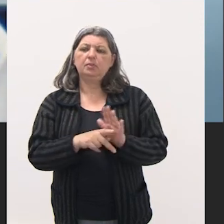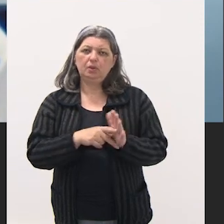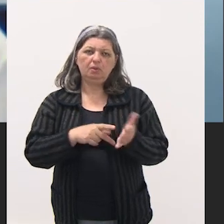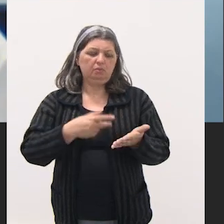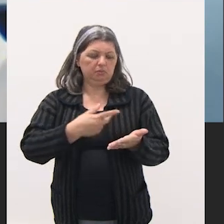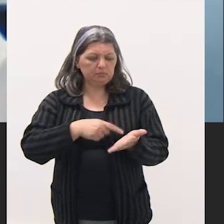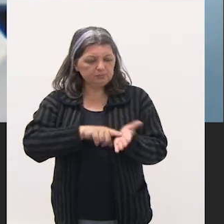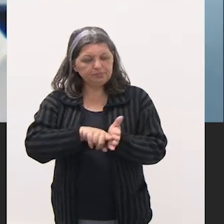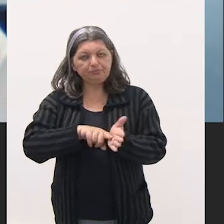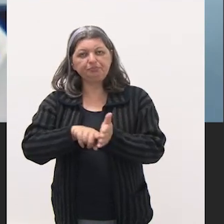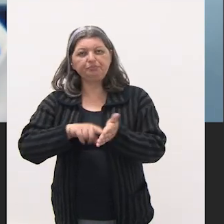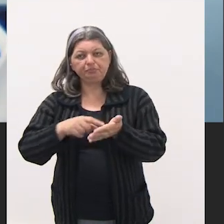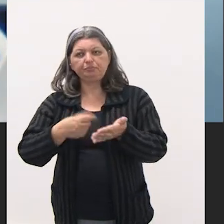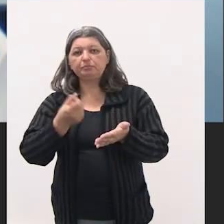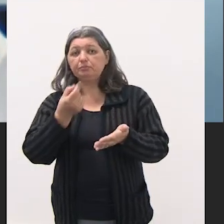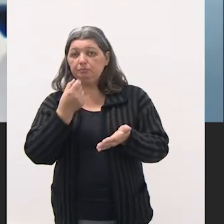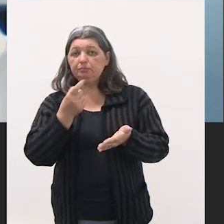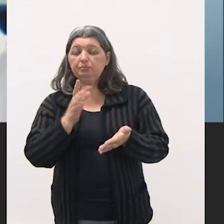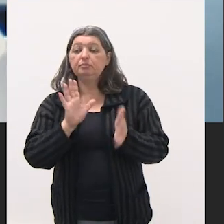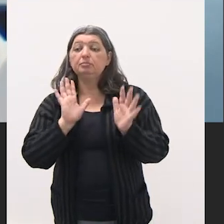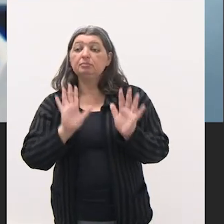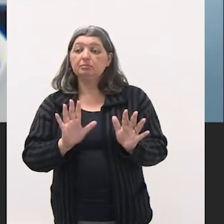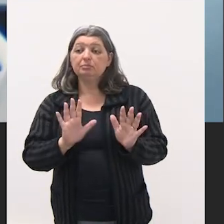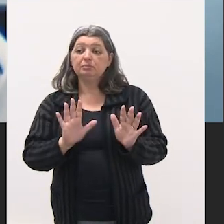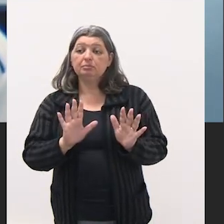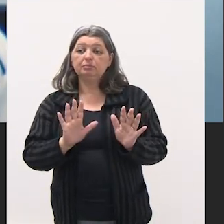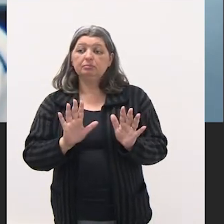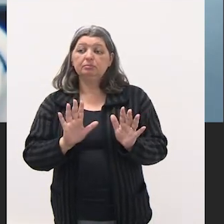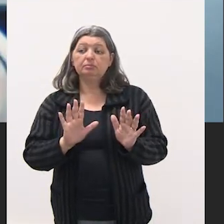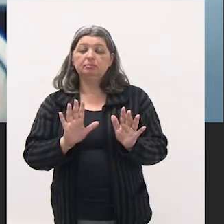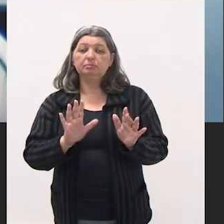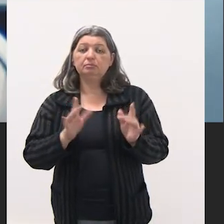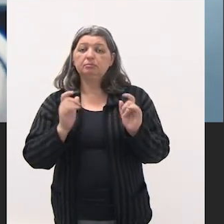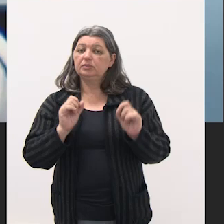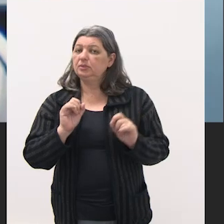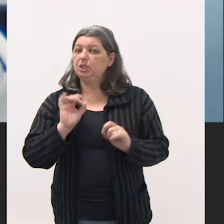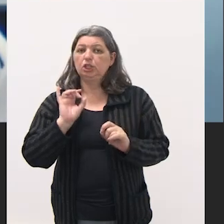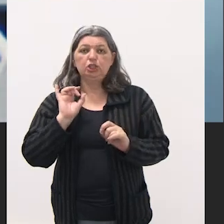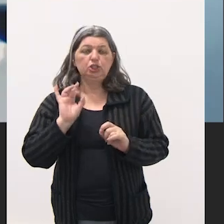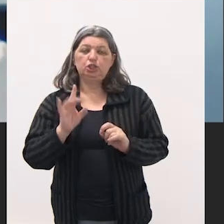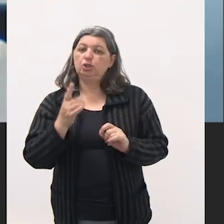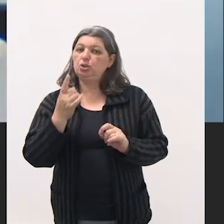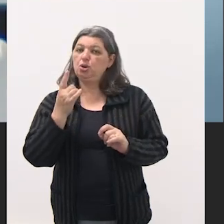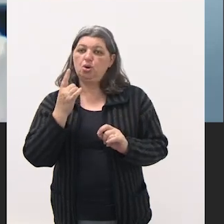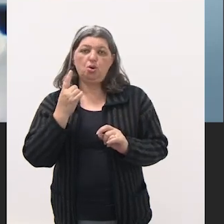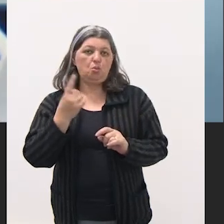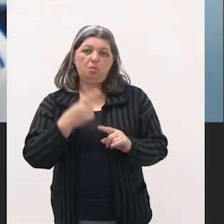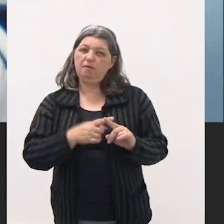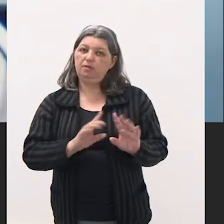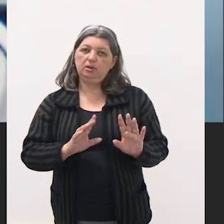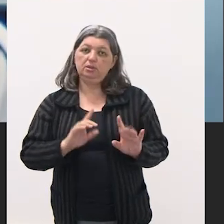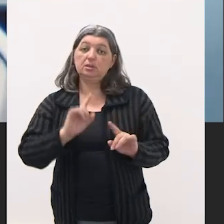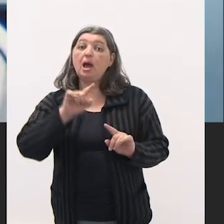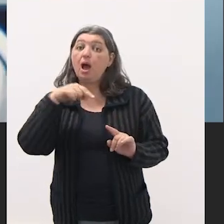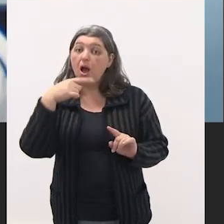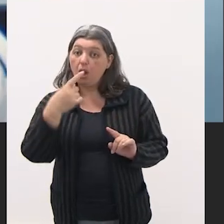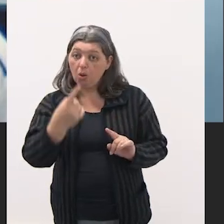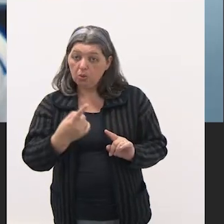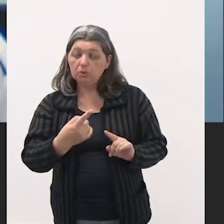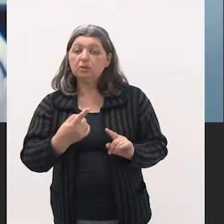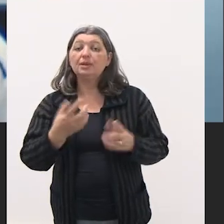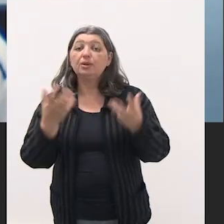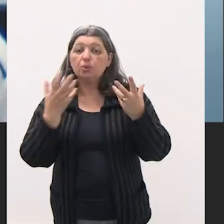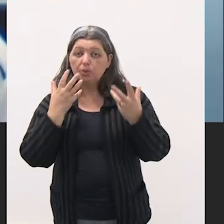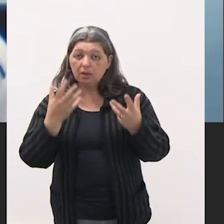vou dar a medicação, mas vai ser só essa vez. A próxima vez, eu quero que ela